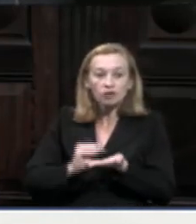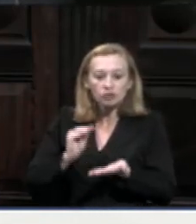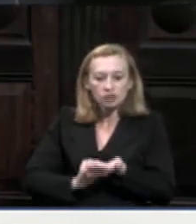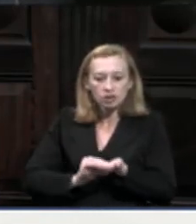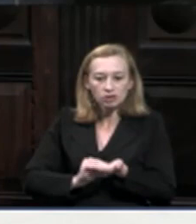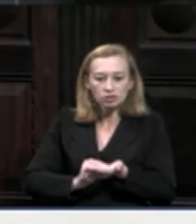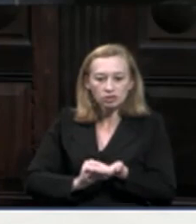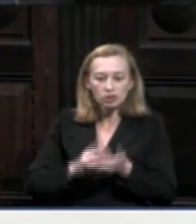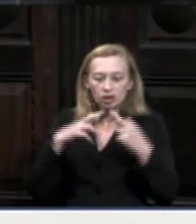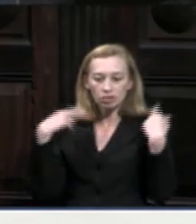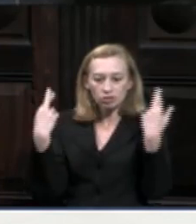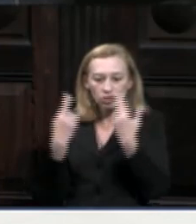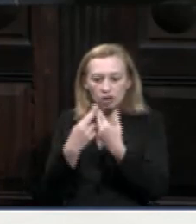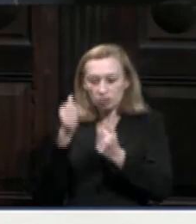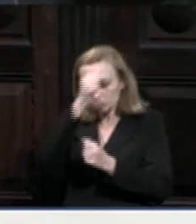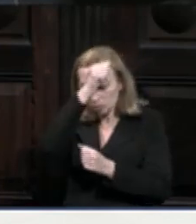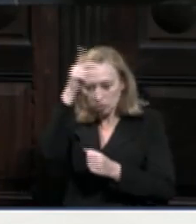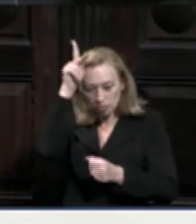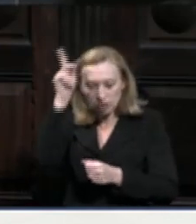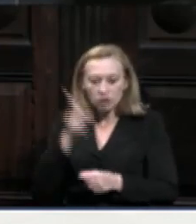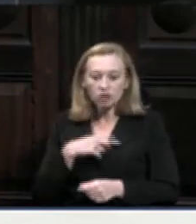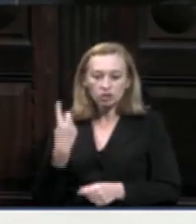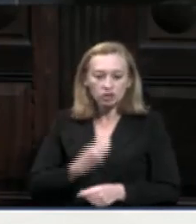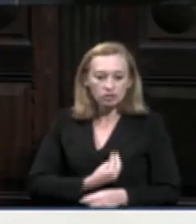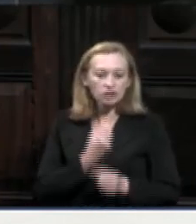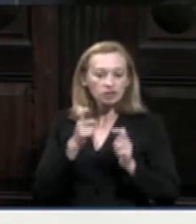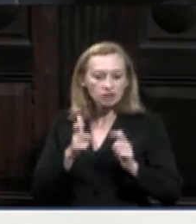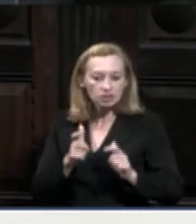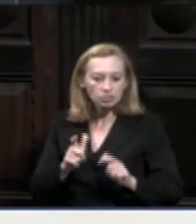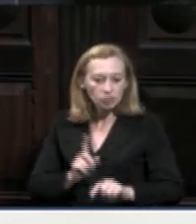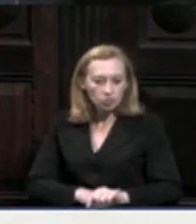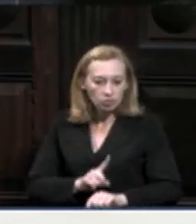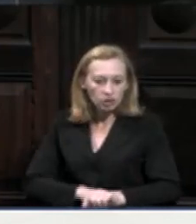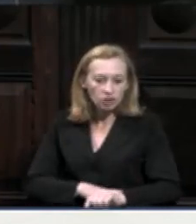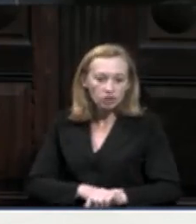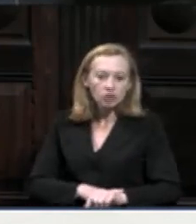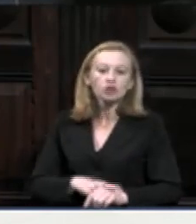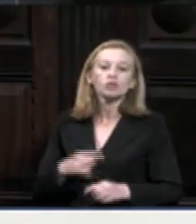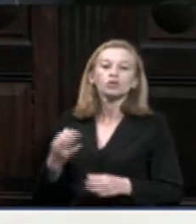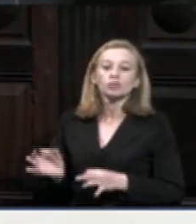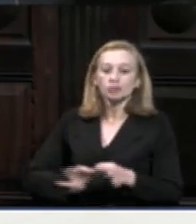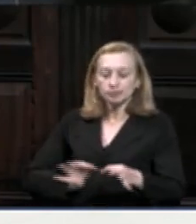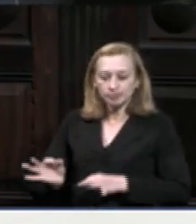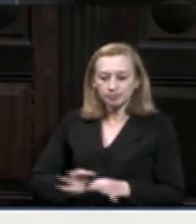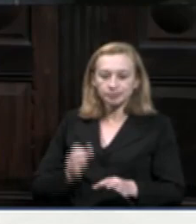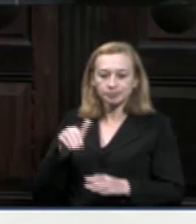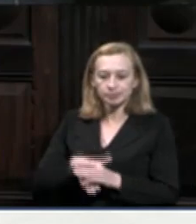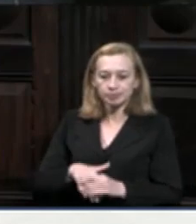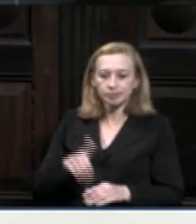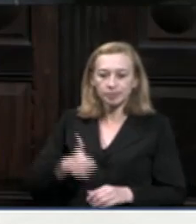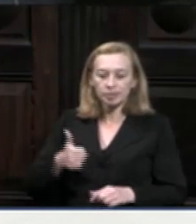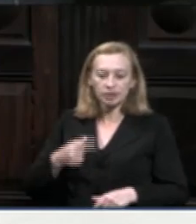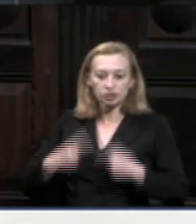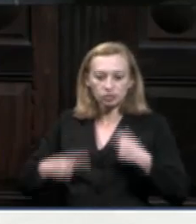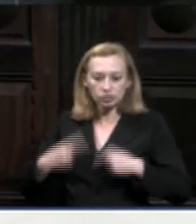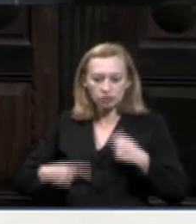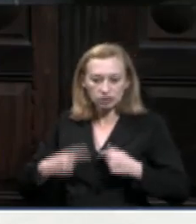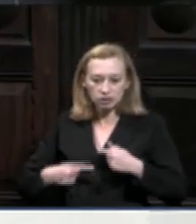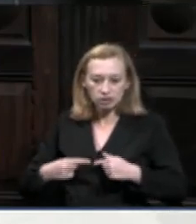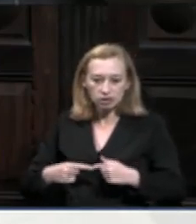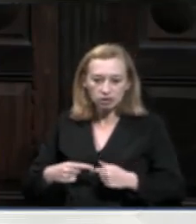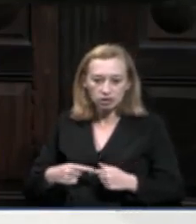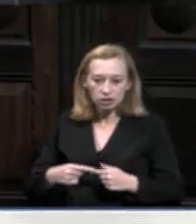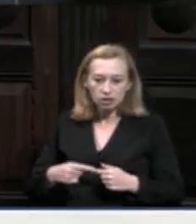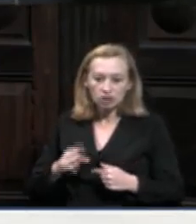ele vem, é bom lembrar, nós estamos aqui, nesse momento, com um projeto em votação em primeira discussão. É apenas para